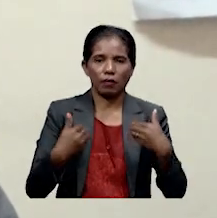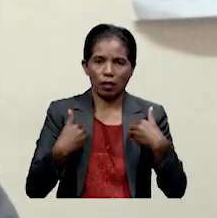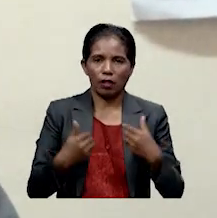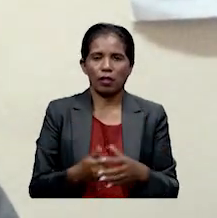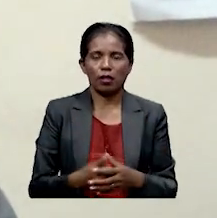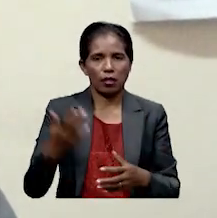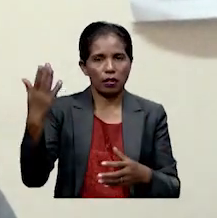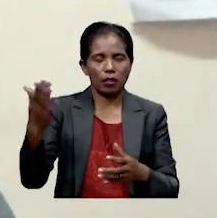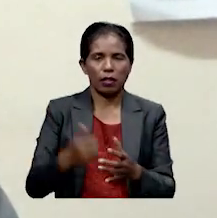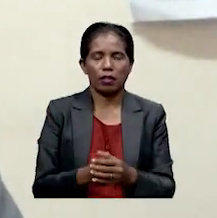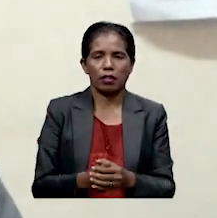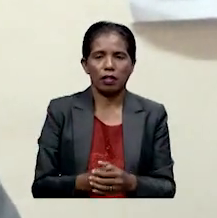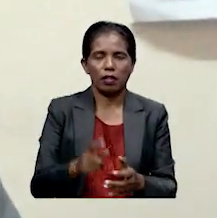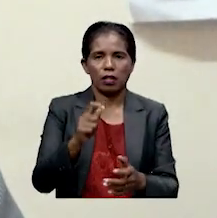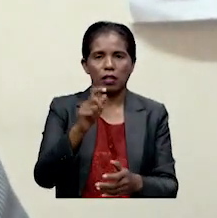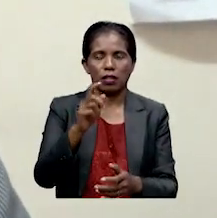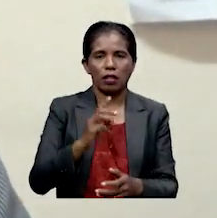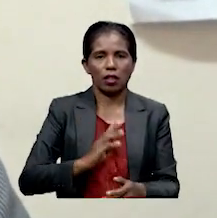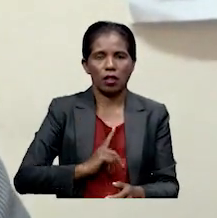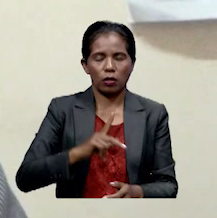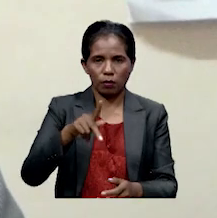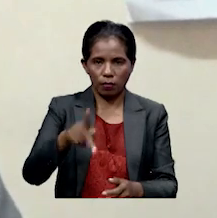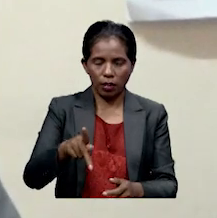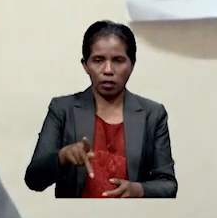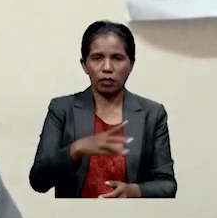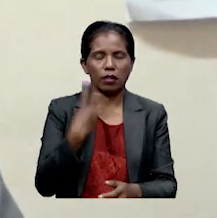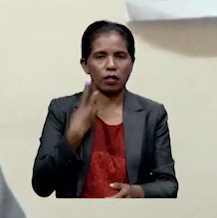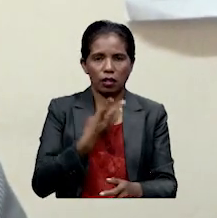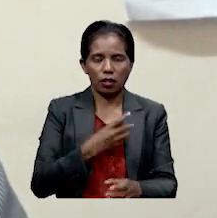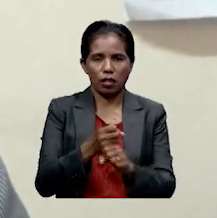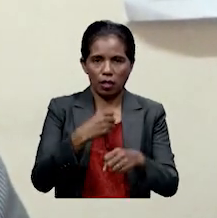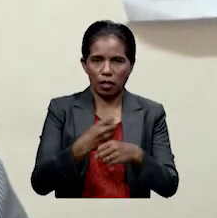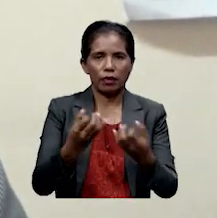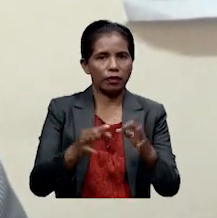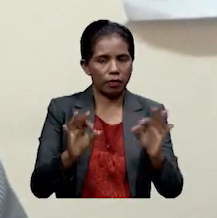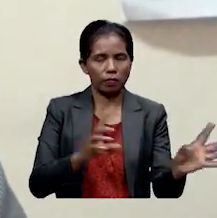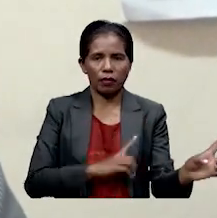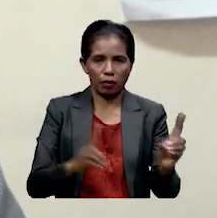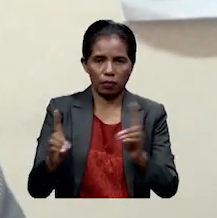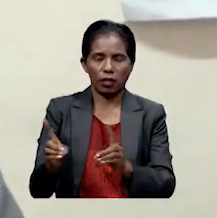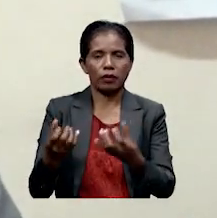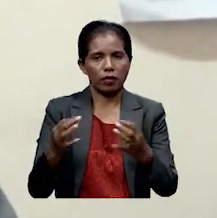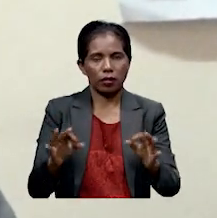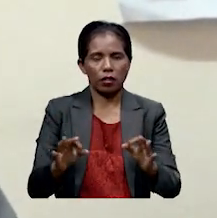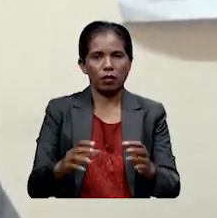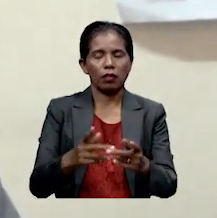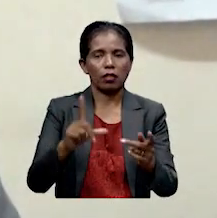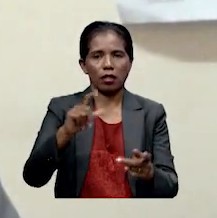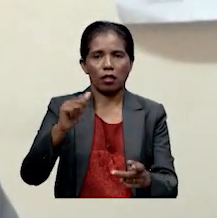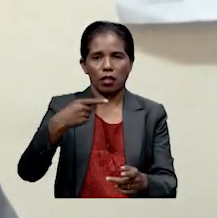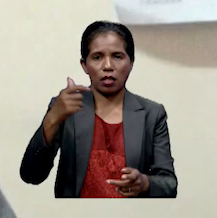mehara tutuala posto tutuala implementa ona posto lur tutu implementa ona posto laga implementa